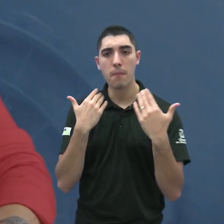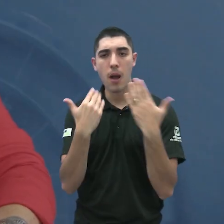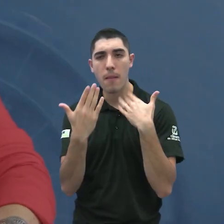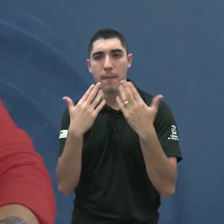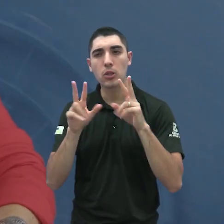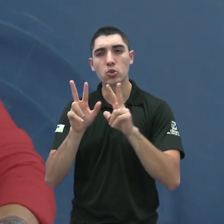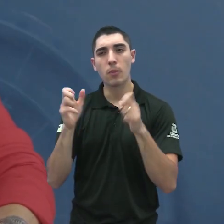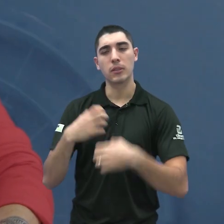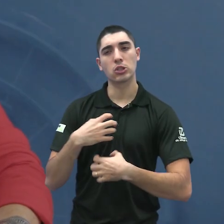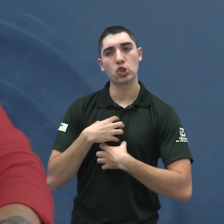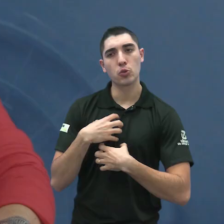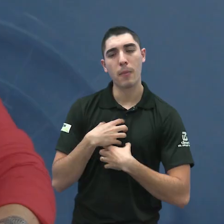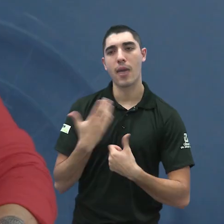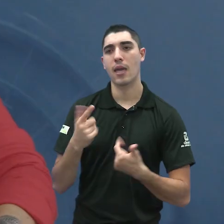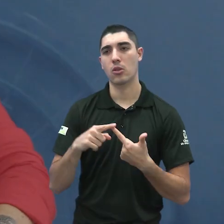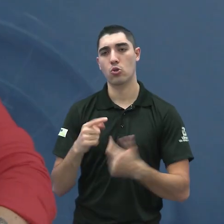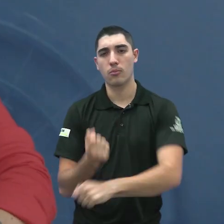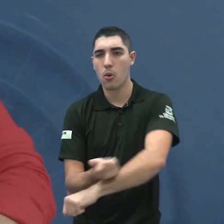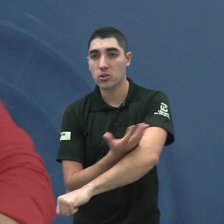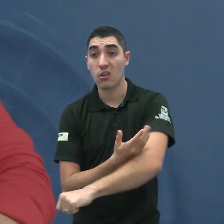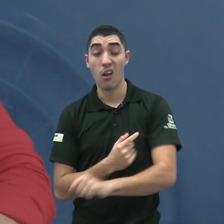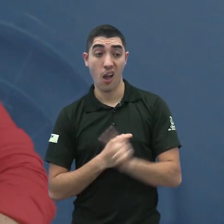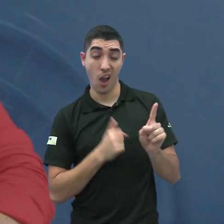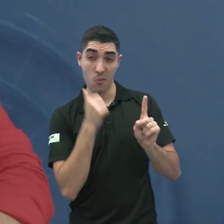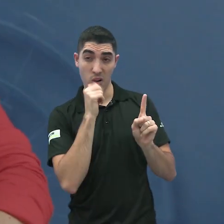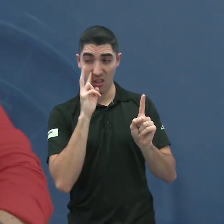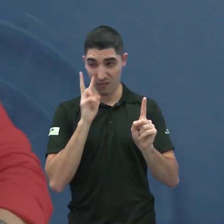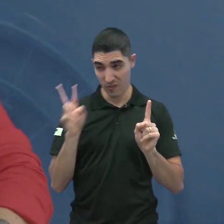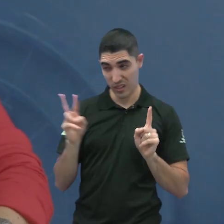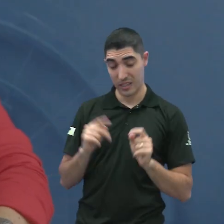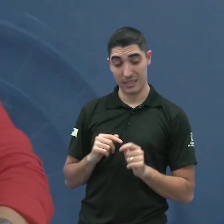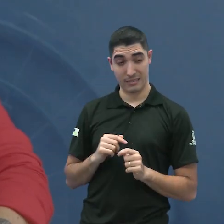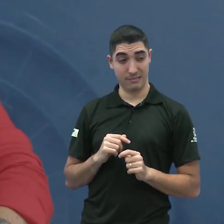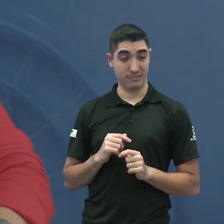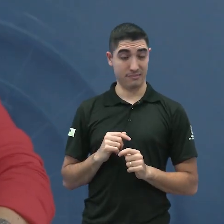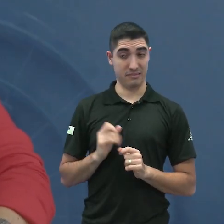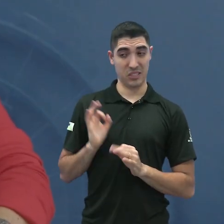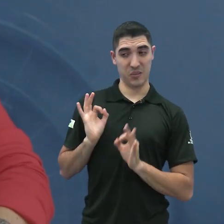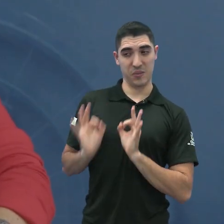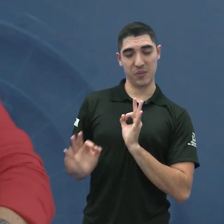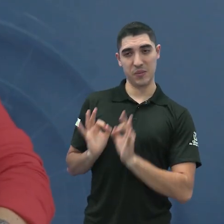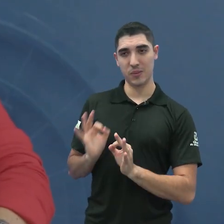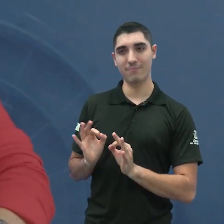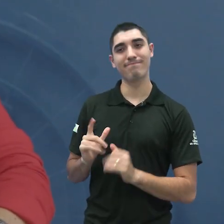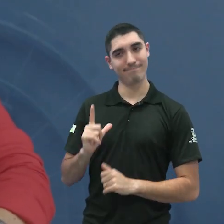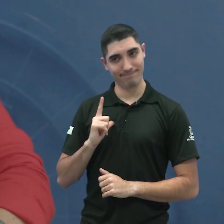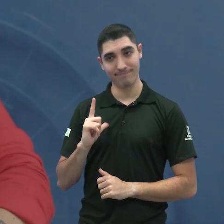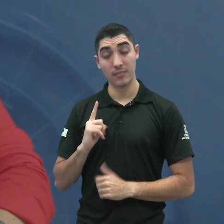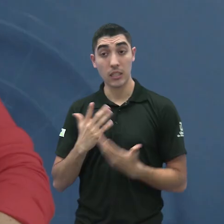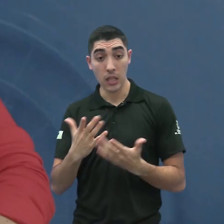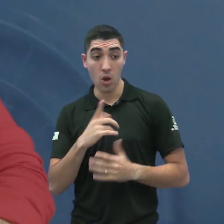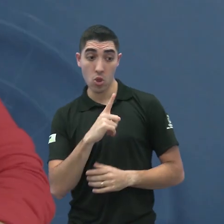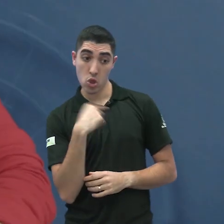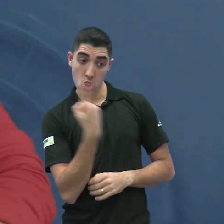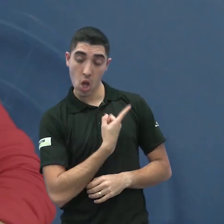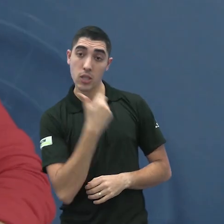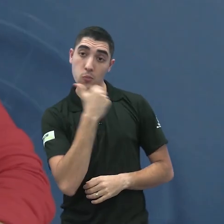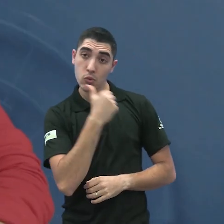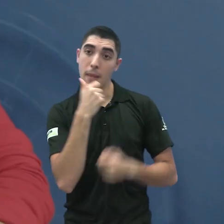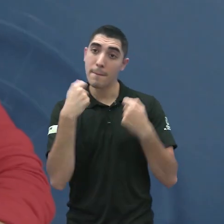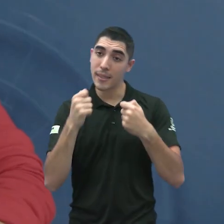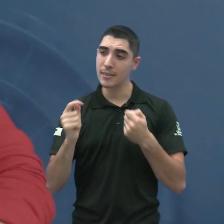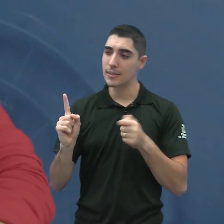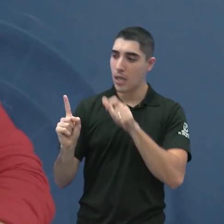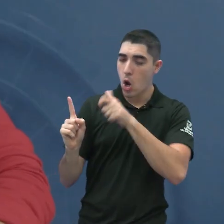os sentimentos, algumas mulheres o julgam. Então, nós, enquanto mulheres, podemos incentivá-los